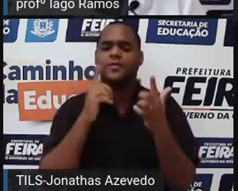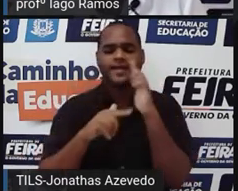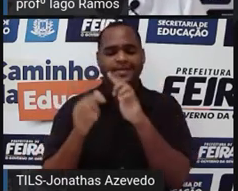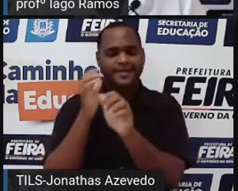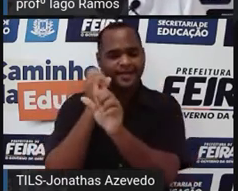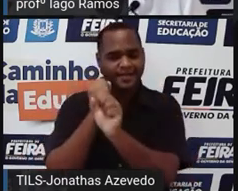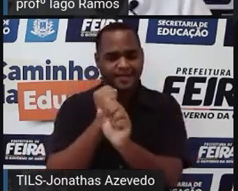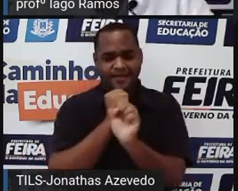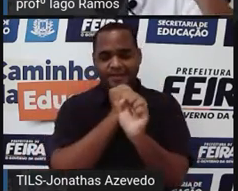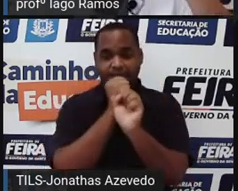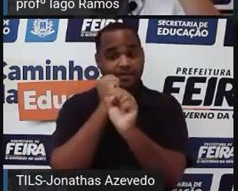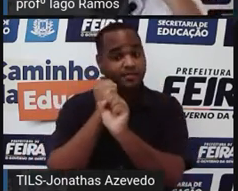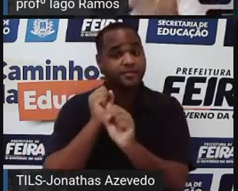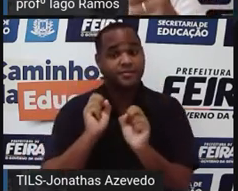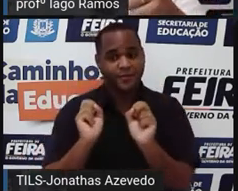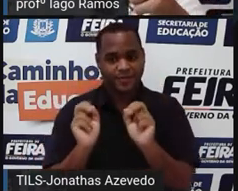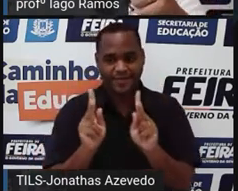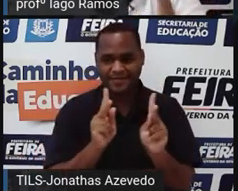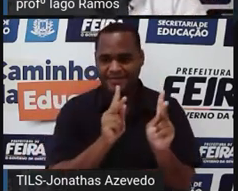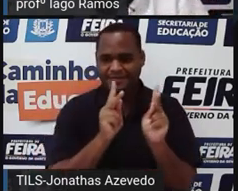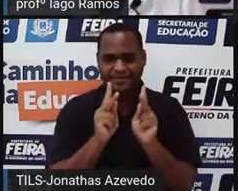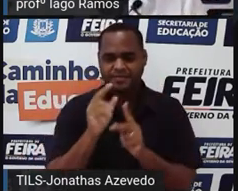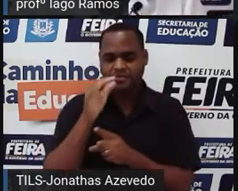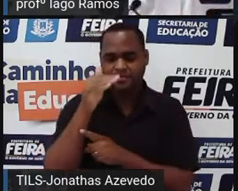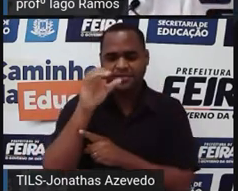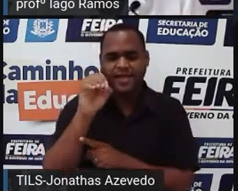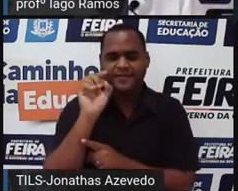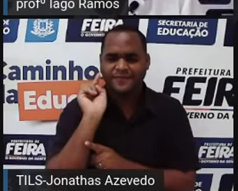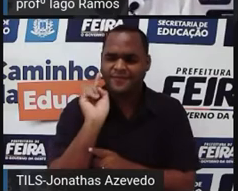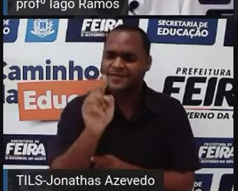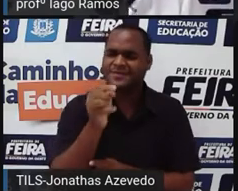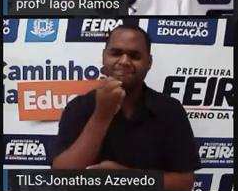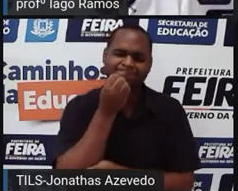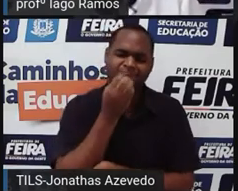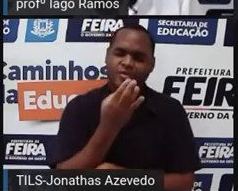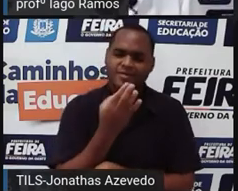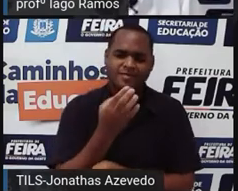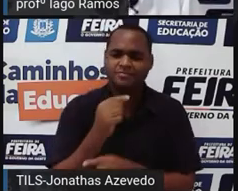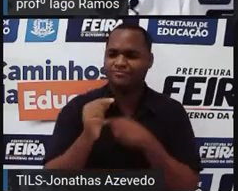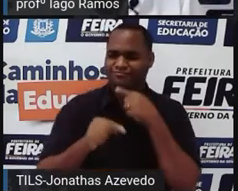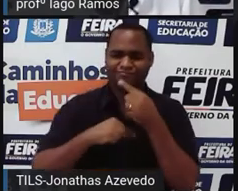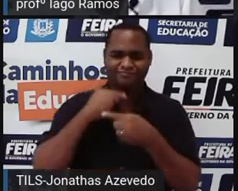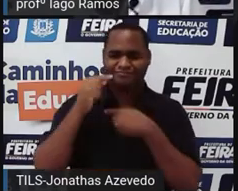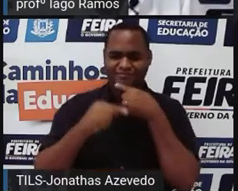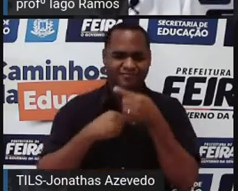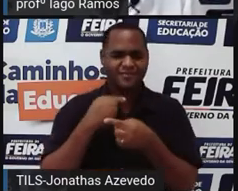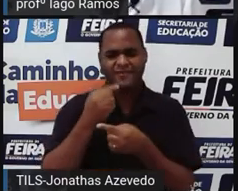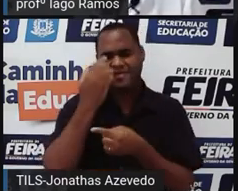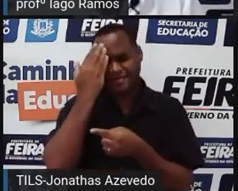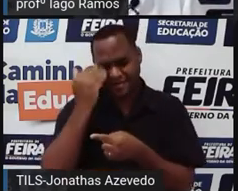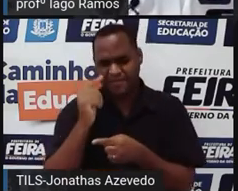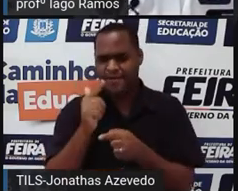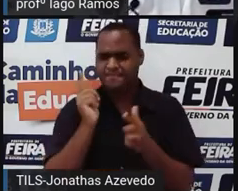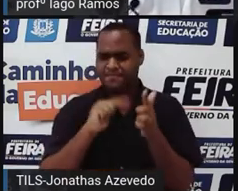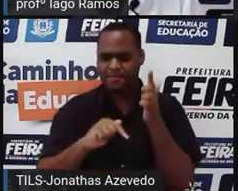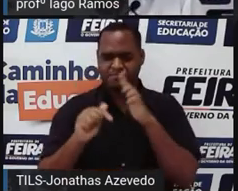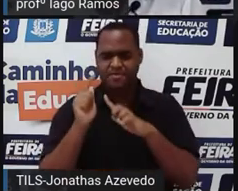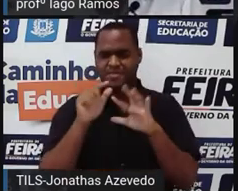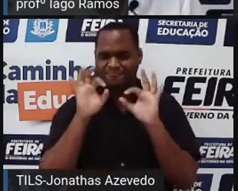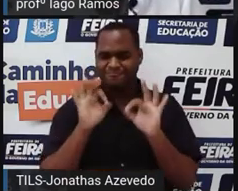última potência, tá bom? Nota 10 para você aí, porque eu não tenho dúvida de que você acertou,